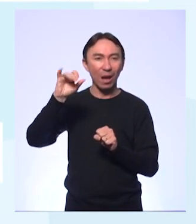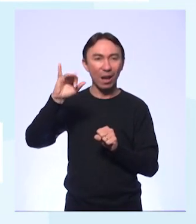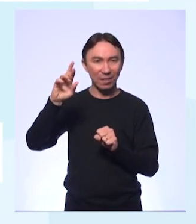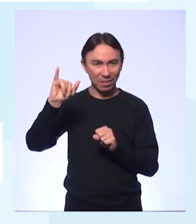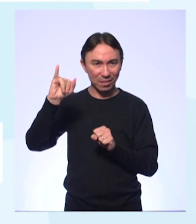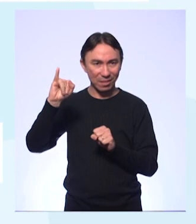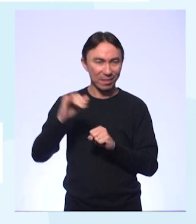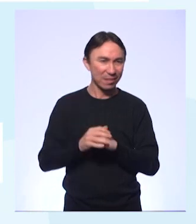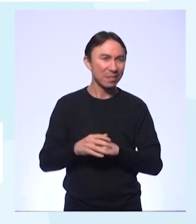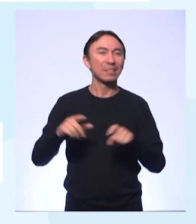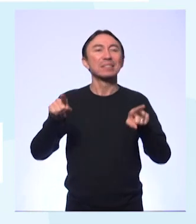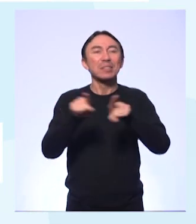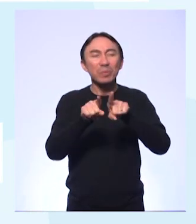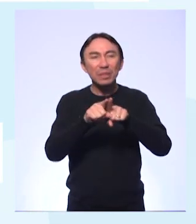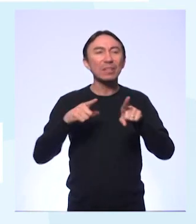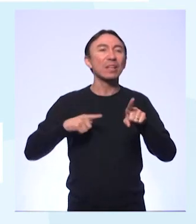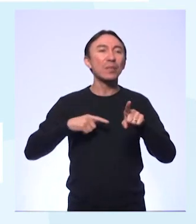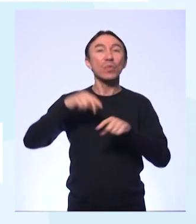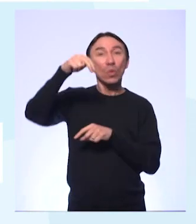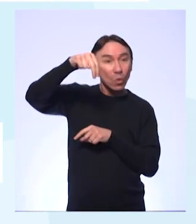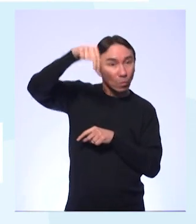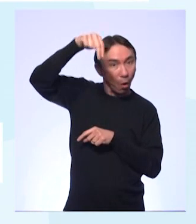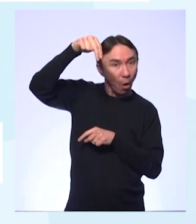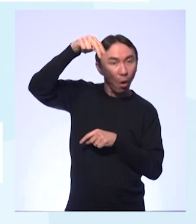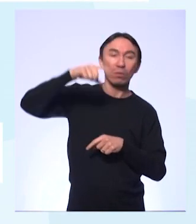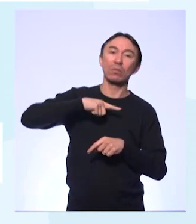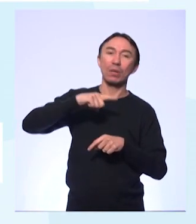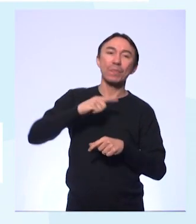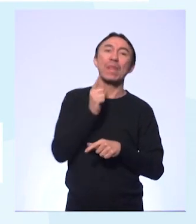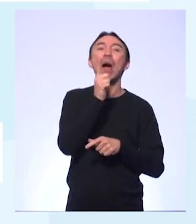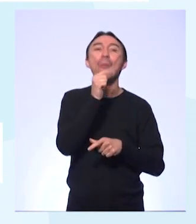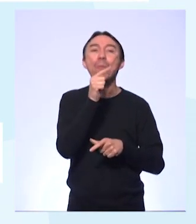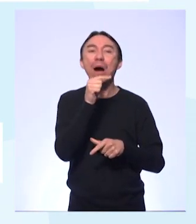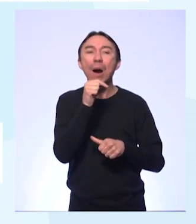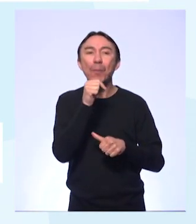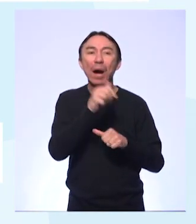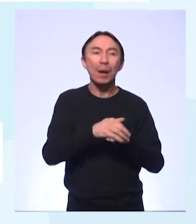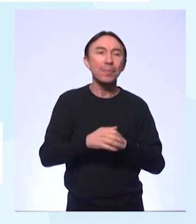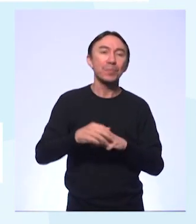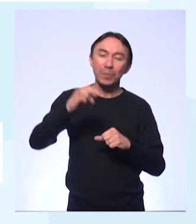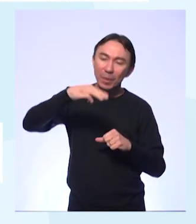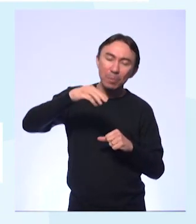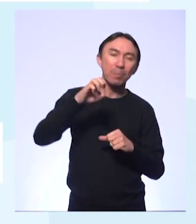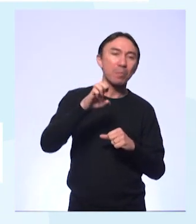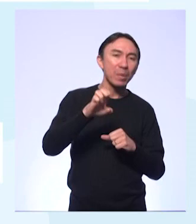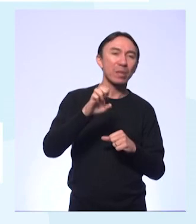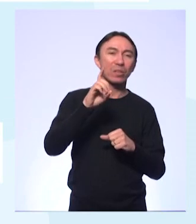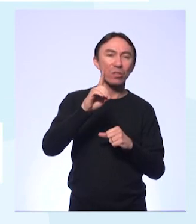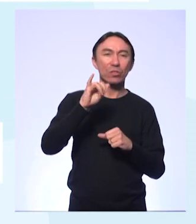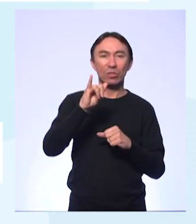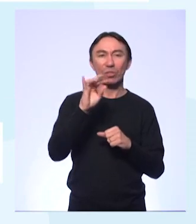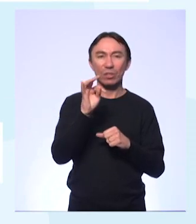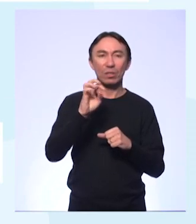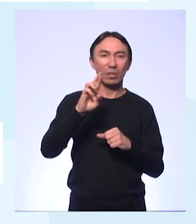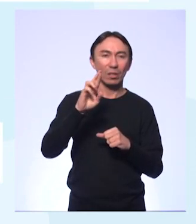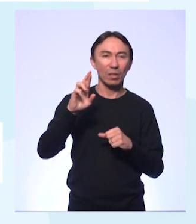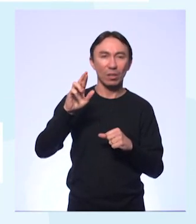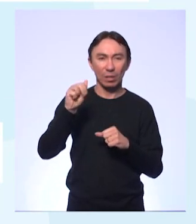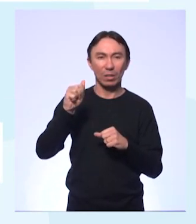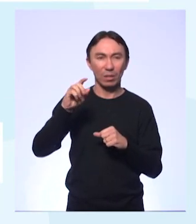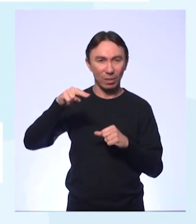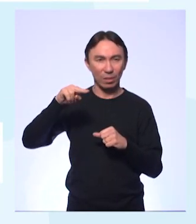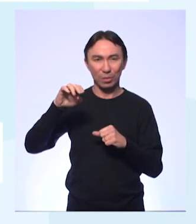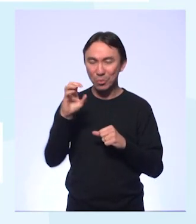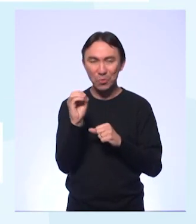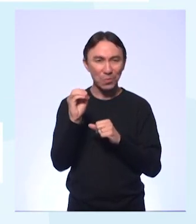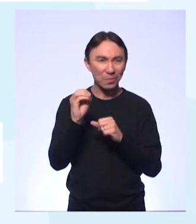está o mar Mediterrâneo, mas também temos o clima mediterrâneo no sul, na região da África do Sul. Então, basicamente, são